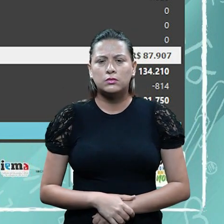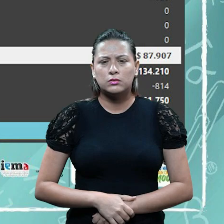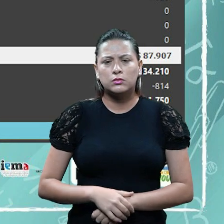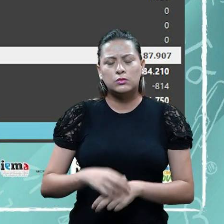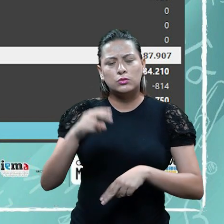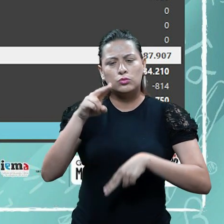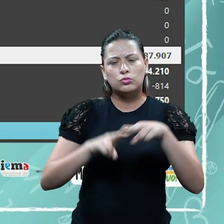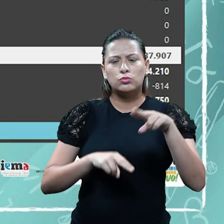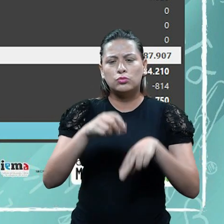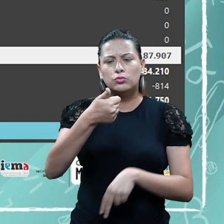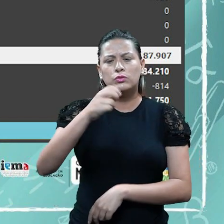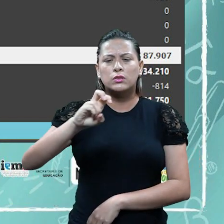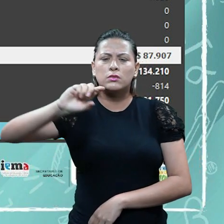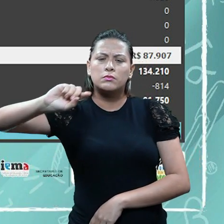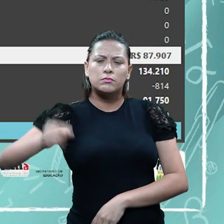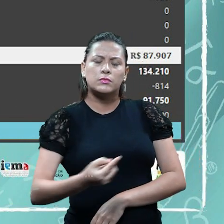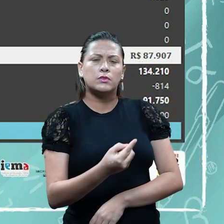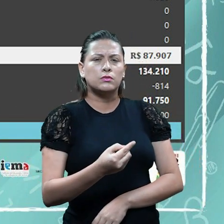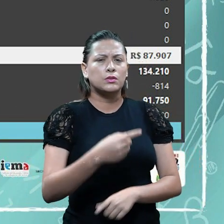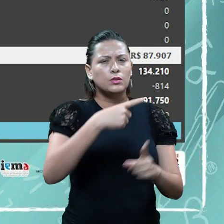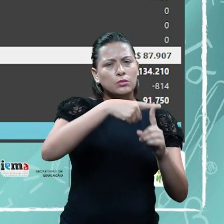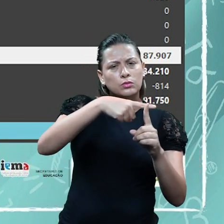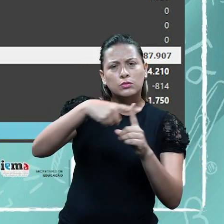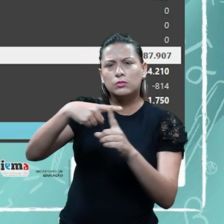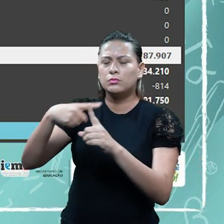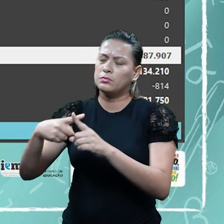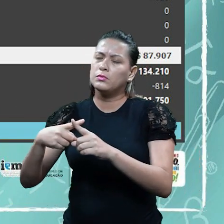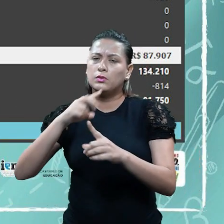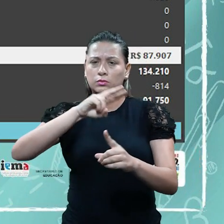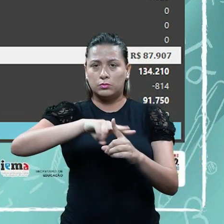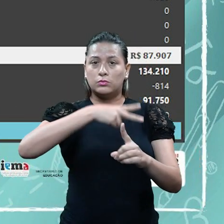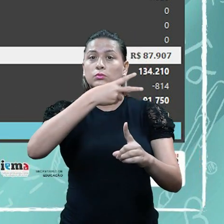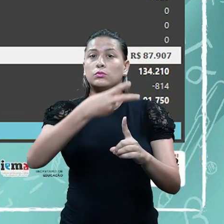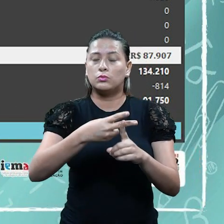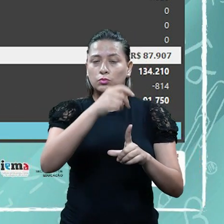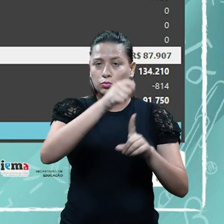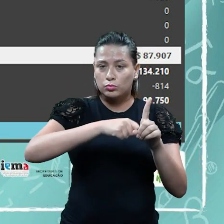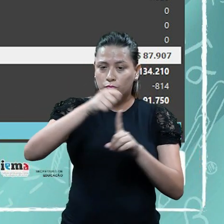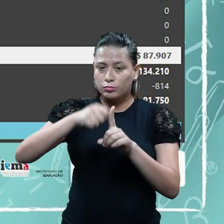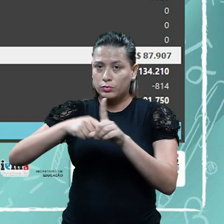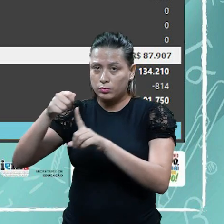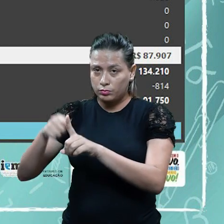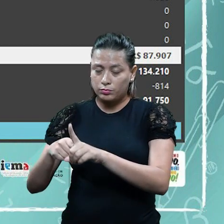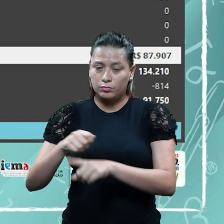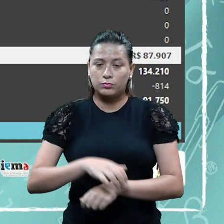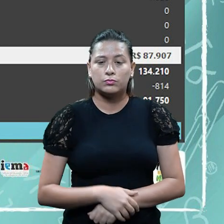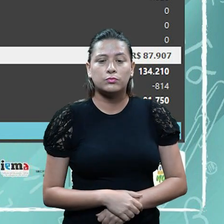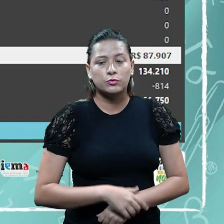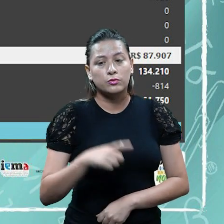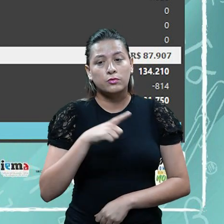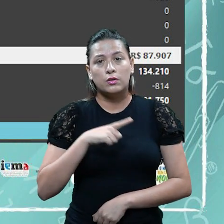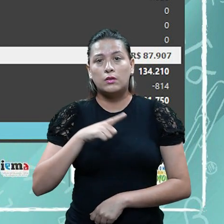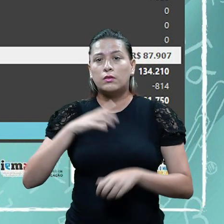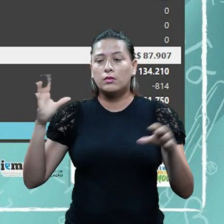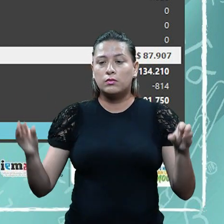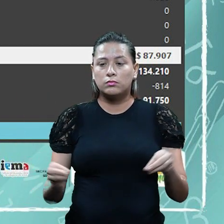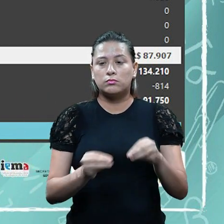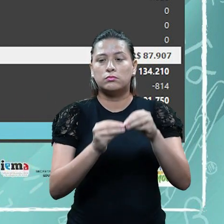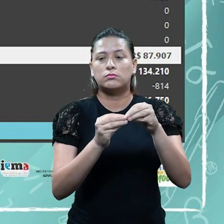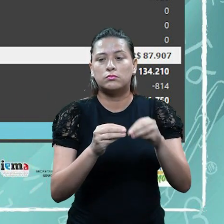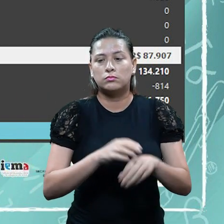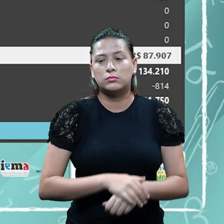julho 15 mil. Então vejam só, somando todos esses lucros dos meses, um após o outro, nós vamos ter um acumulado